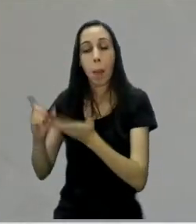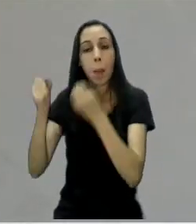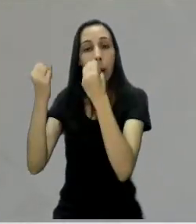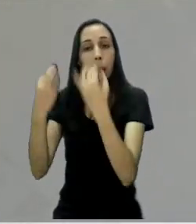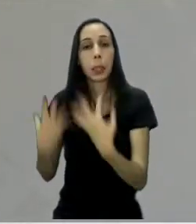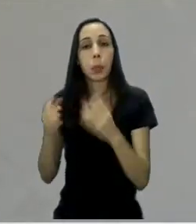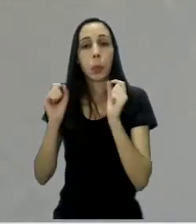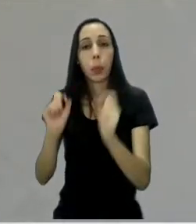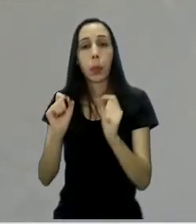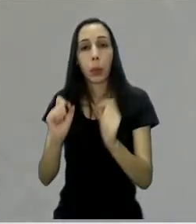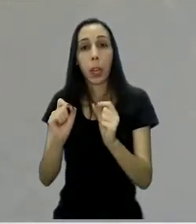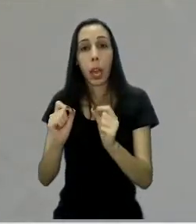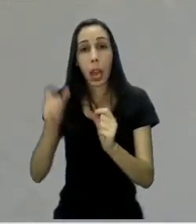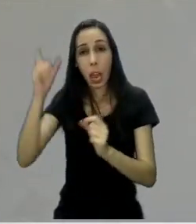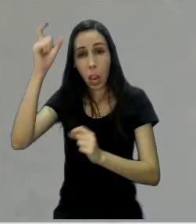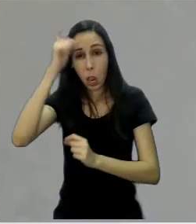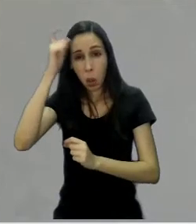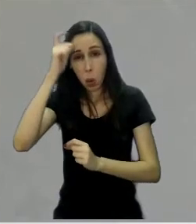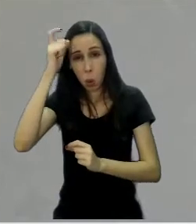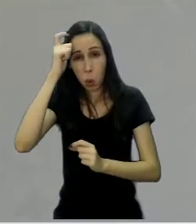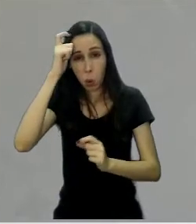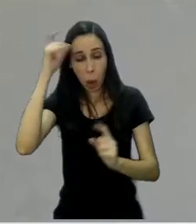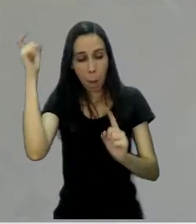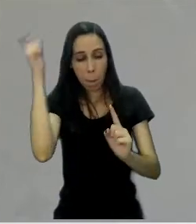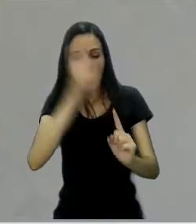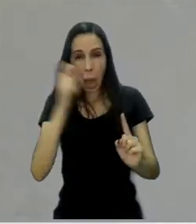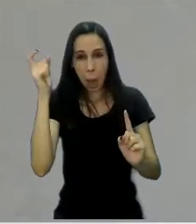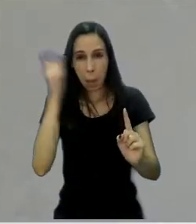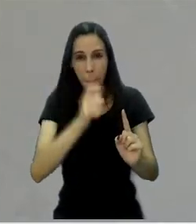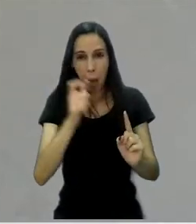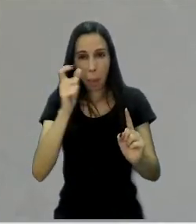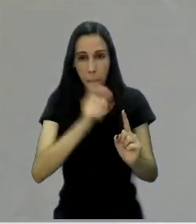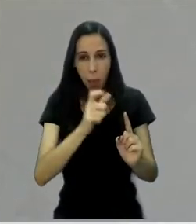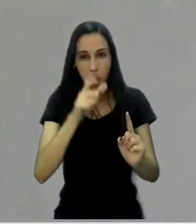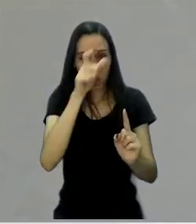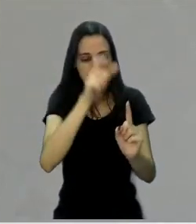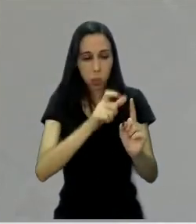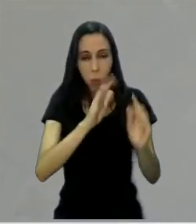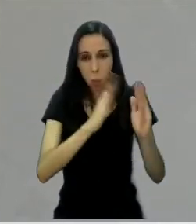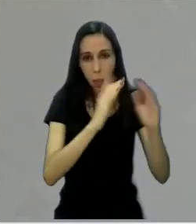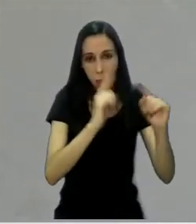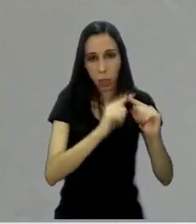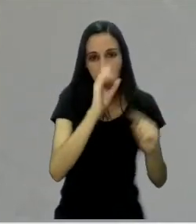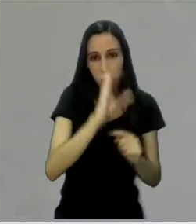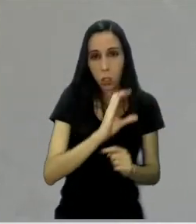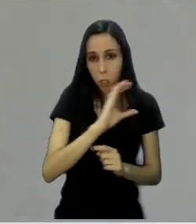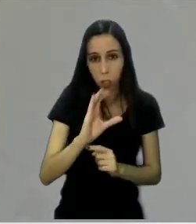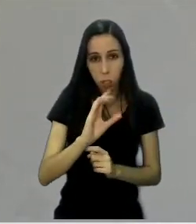as portas do inferno não prevalecerão sobre